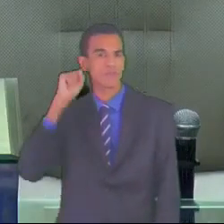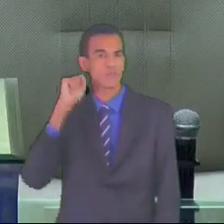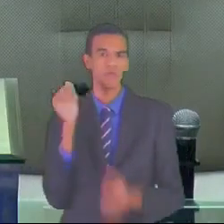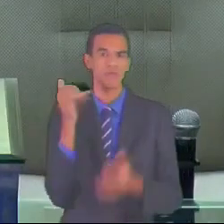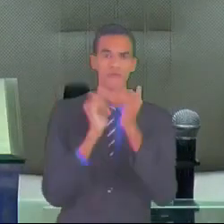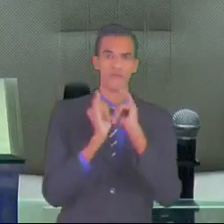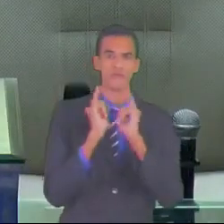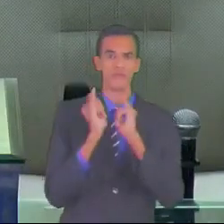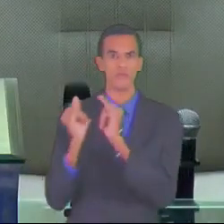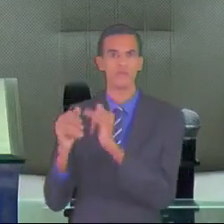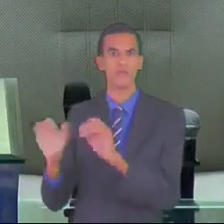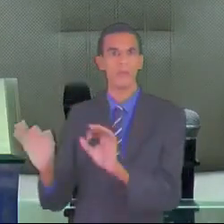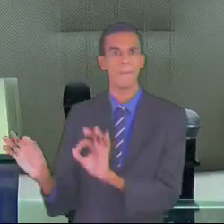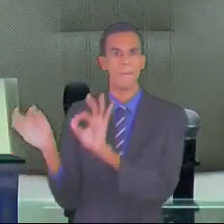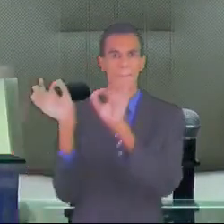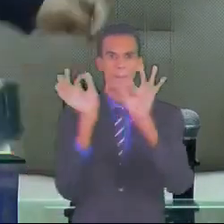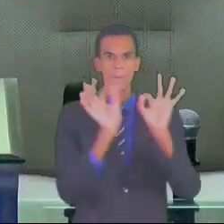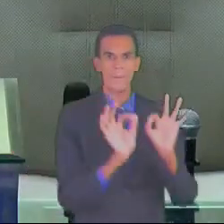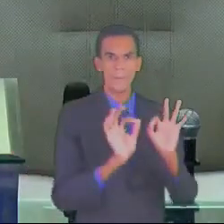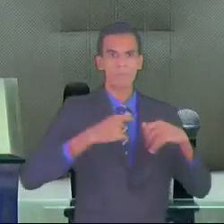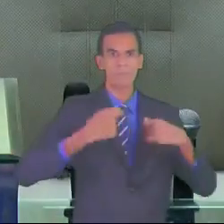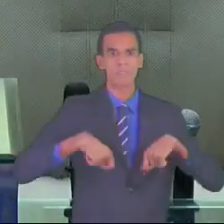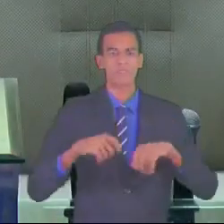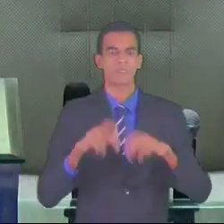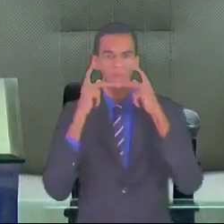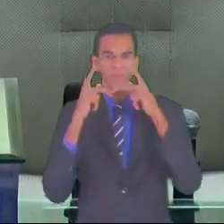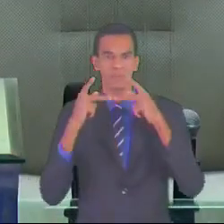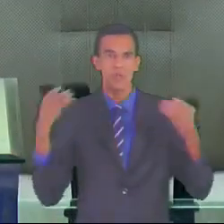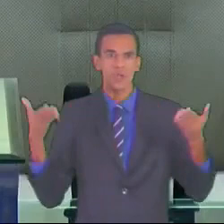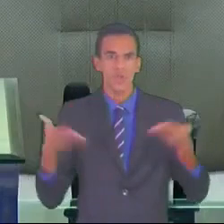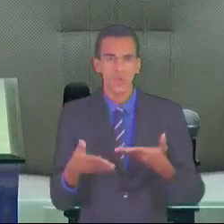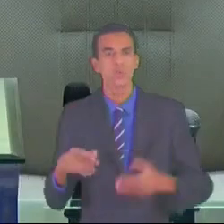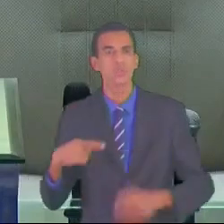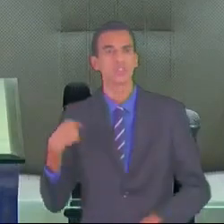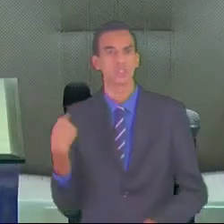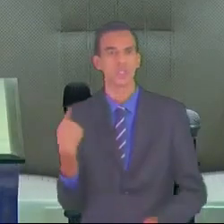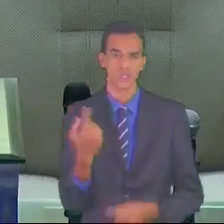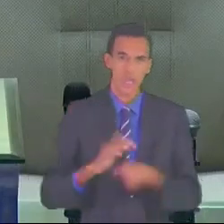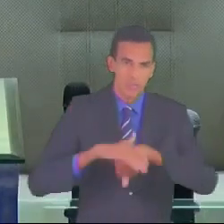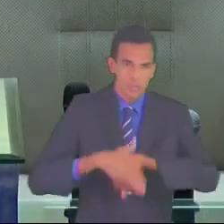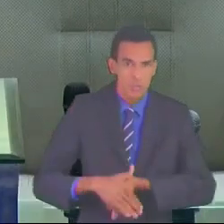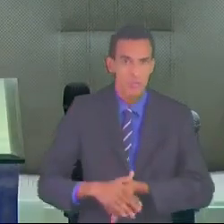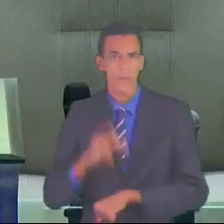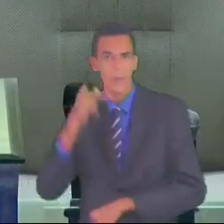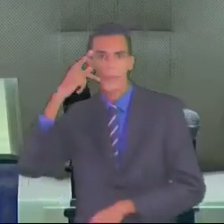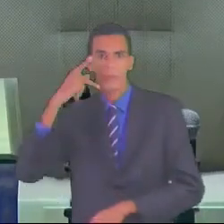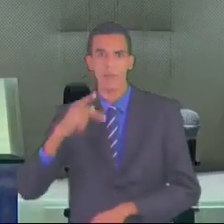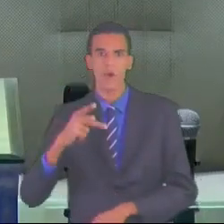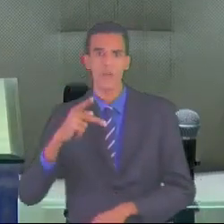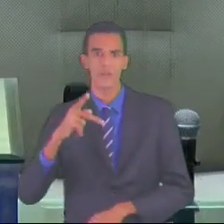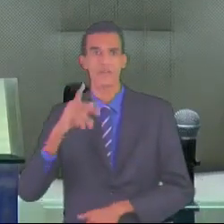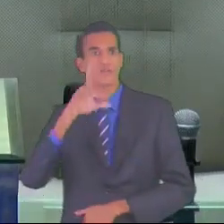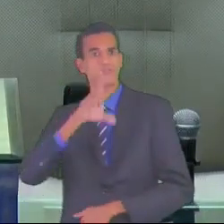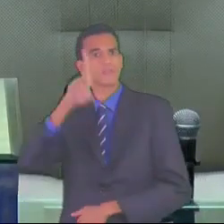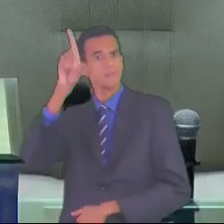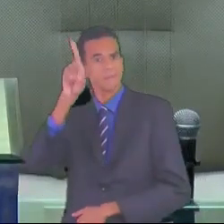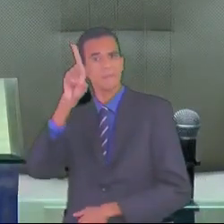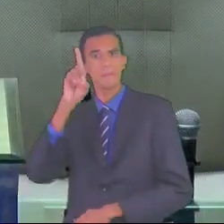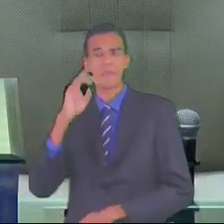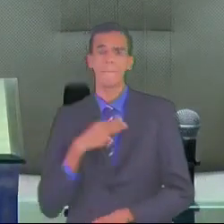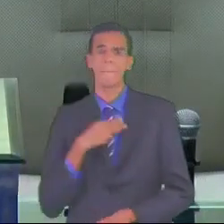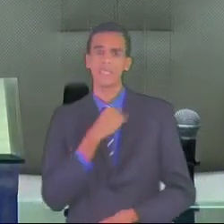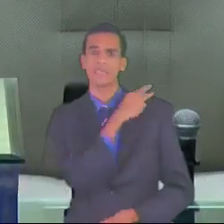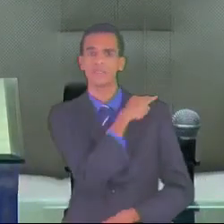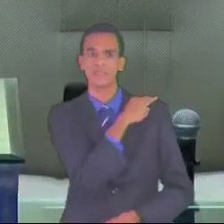internet, estão precisando de uma palavra, e eu nesta noite, como profeta de Deus, ministro do Evangelho, eu quero dizer para